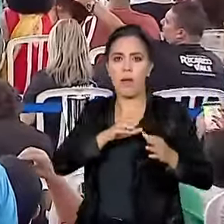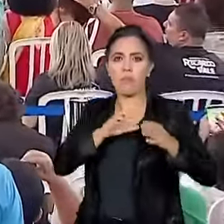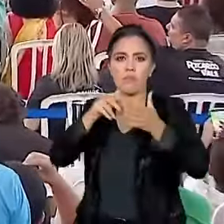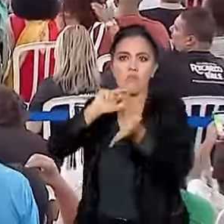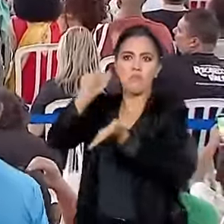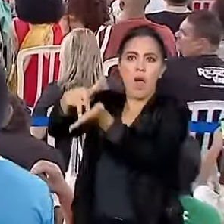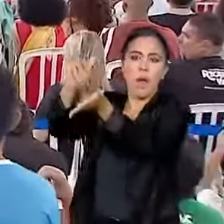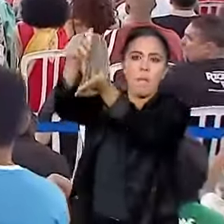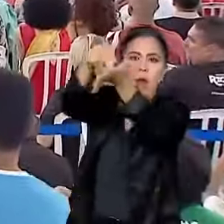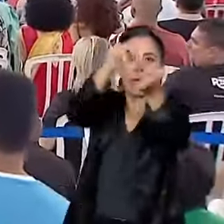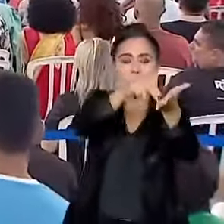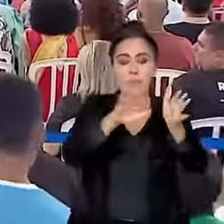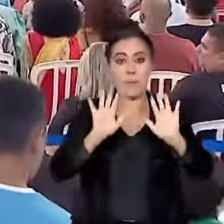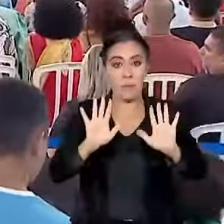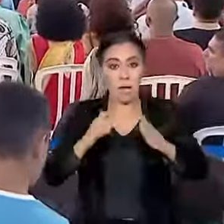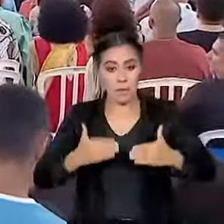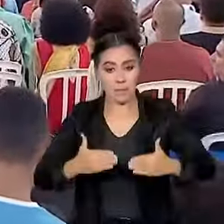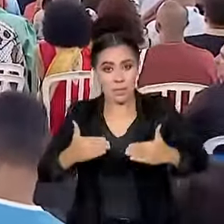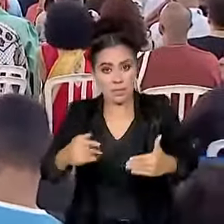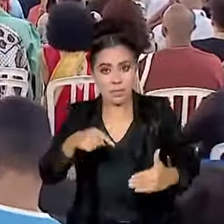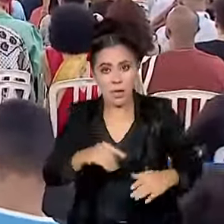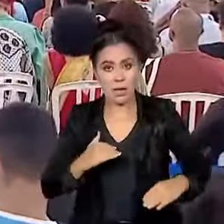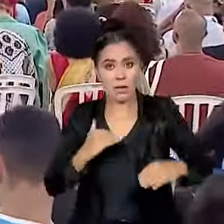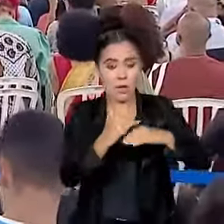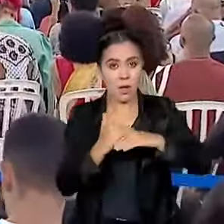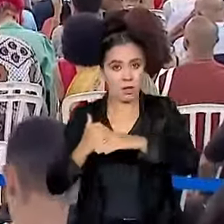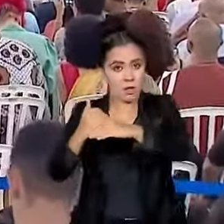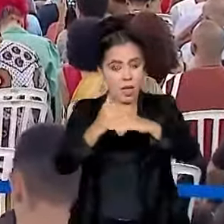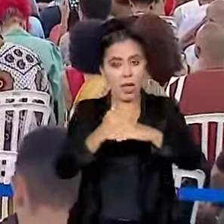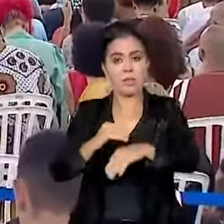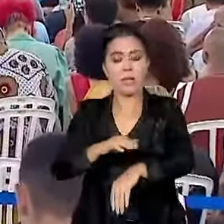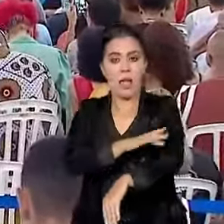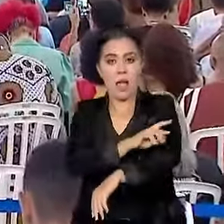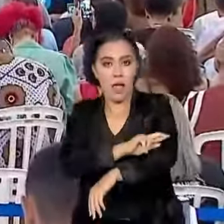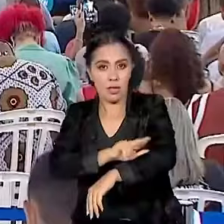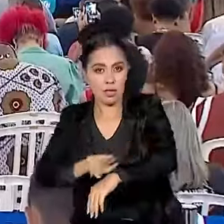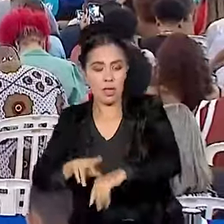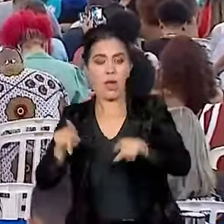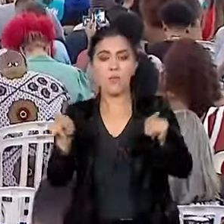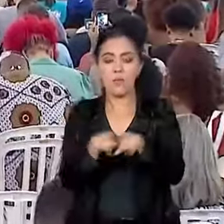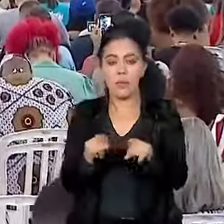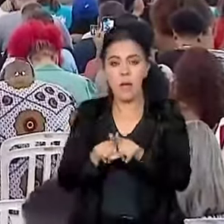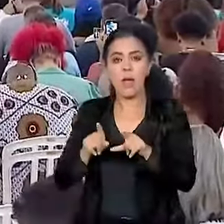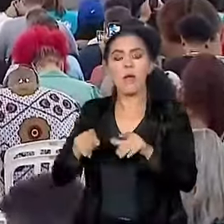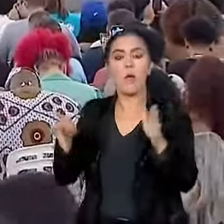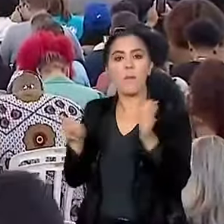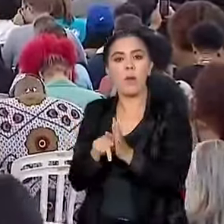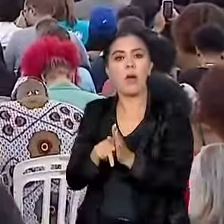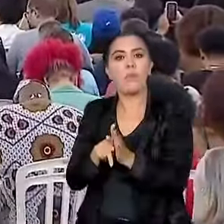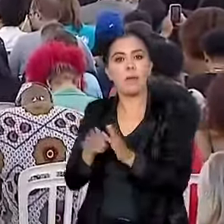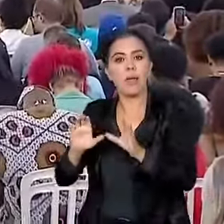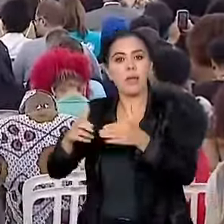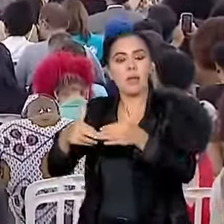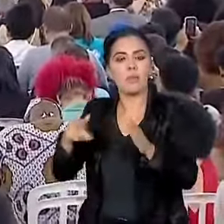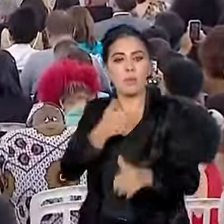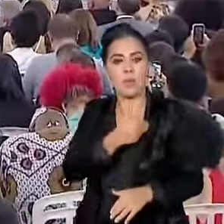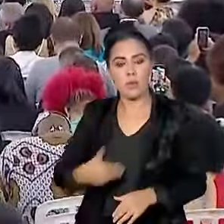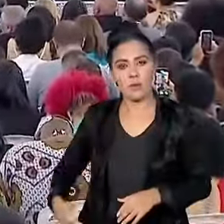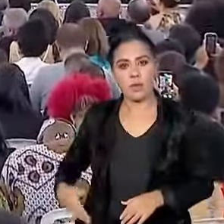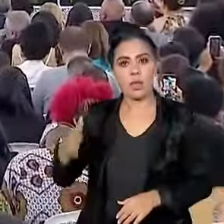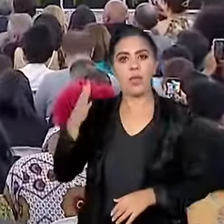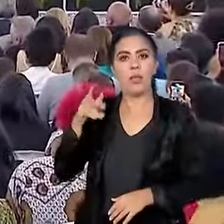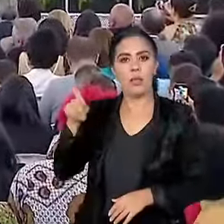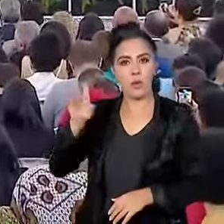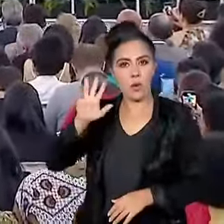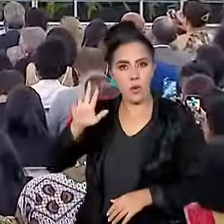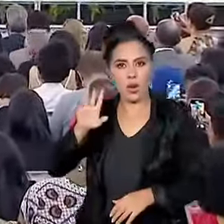o Ministério da Igualdade Racial, o governo federal liderado pelo presidente Lula, não faz e não fará política dentro do